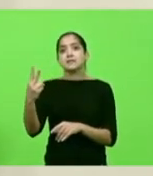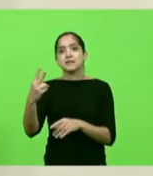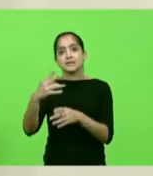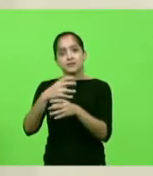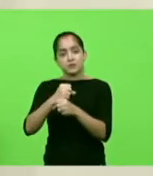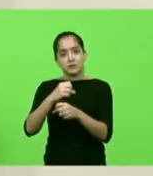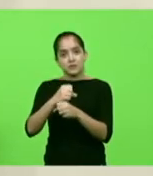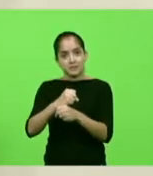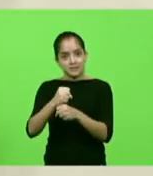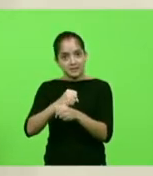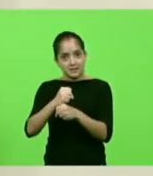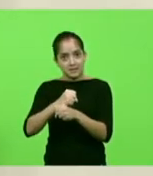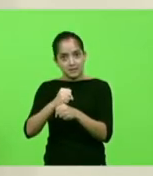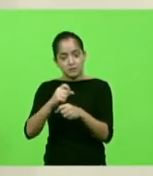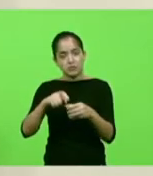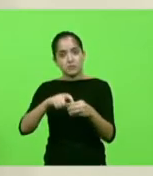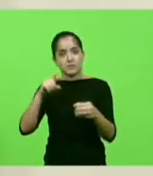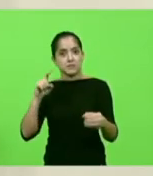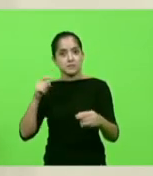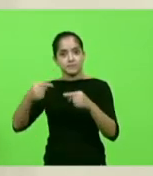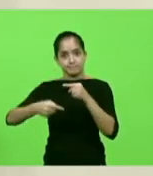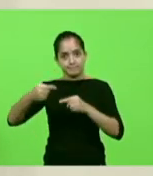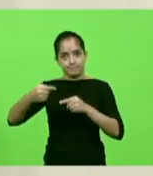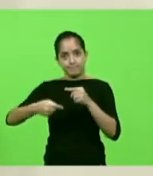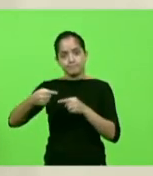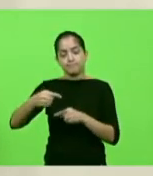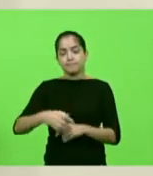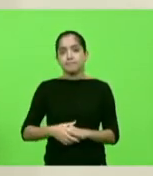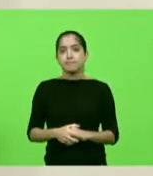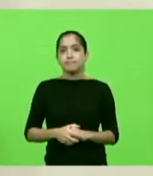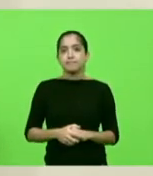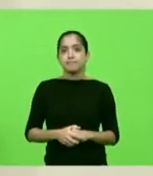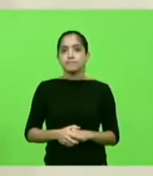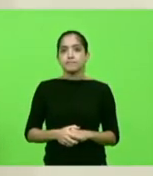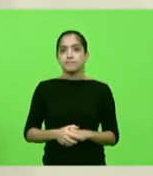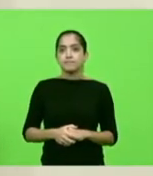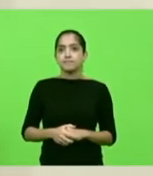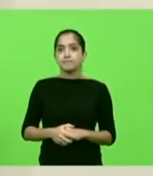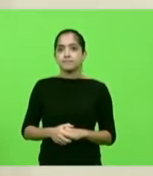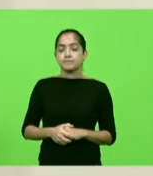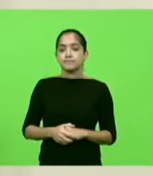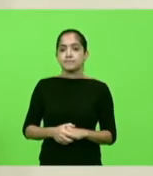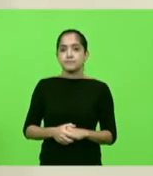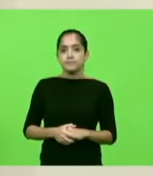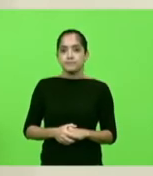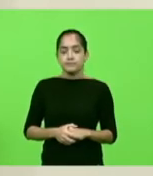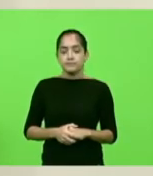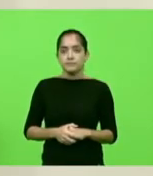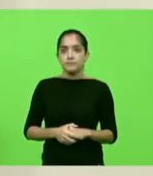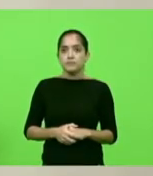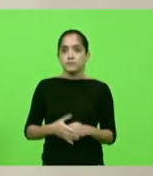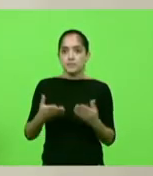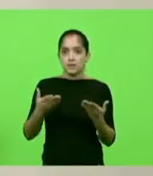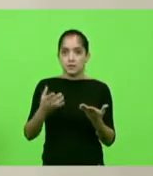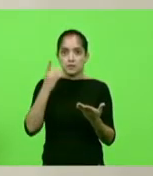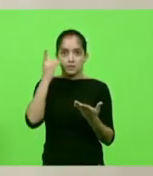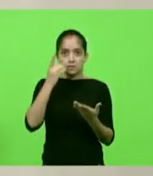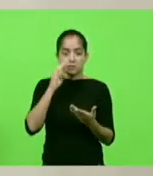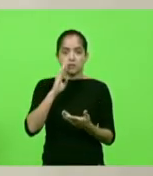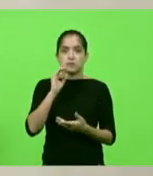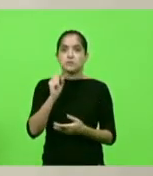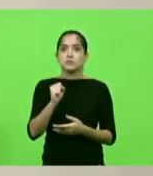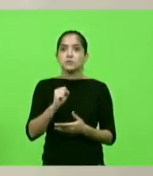de emancipação política. Obrigado e agradeço, senhor presidente. Com a palavra, o deputado Bruno